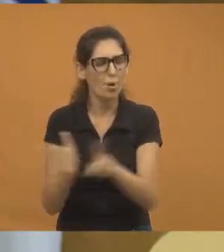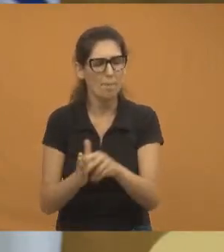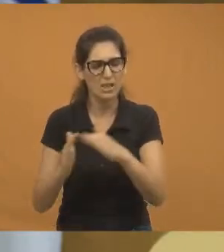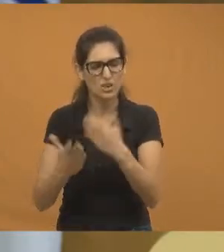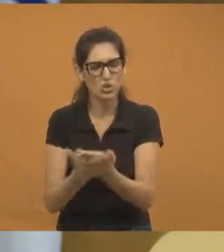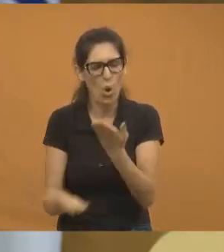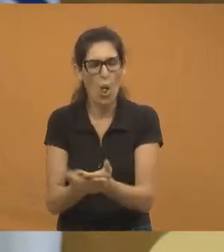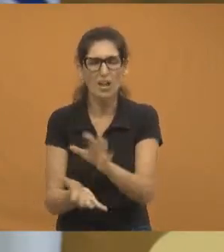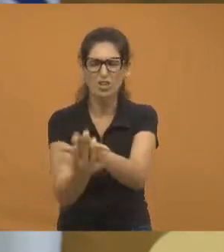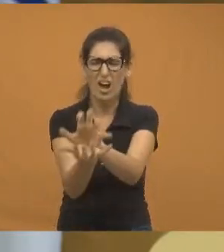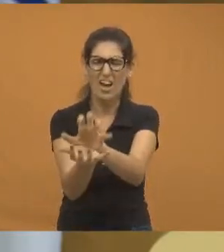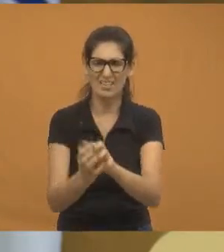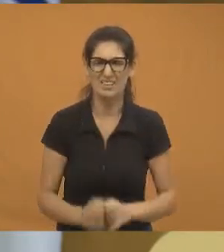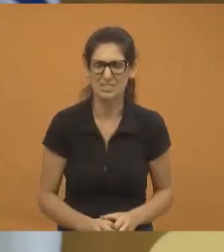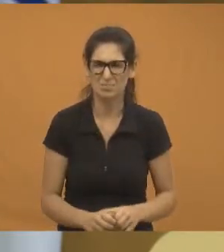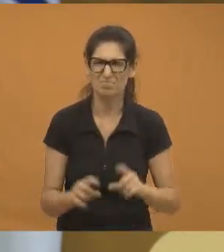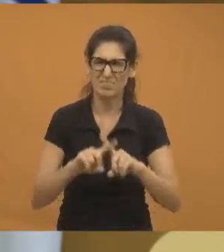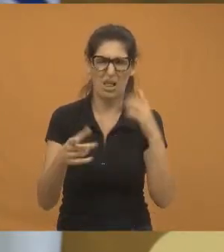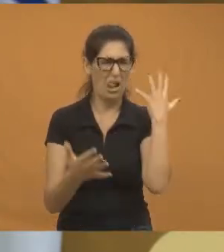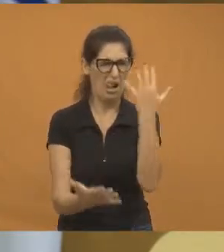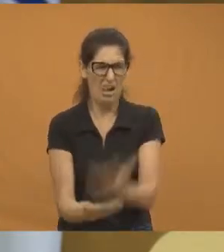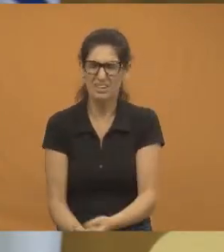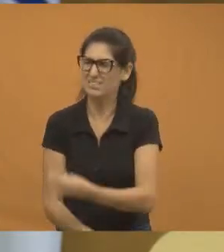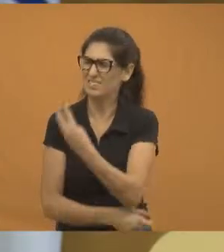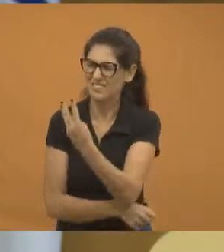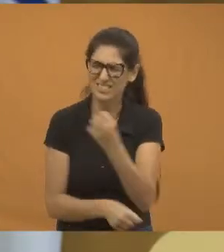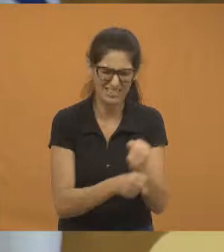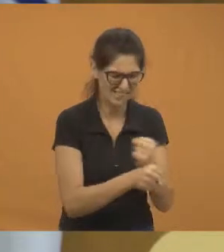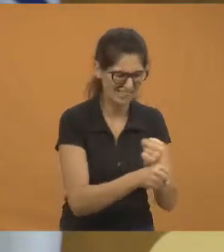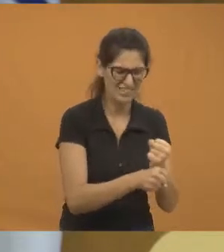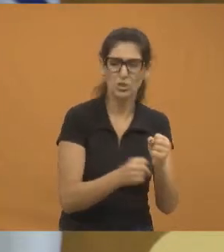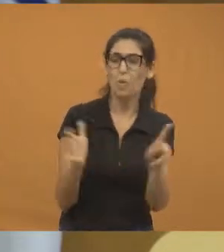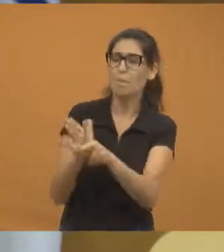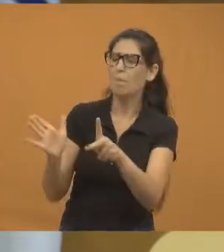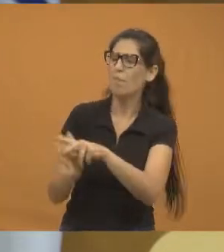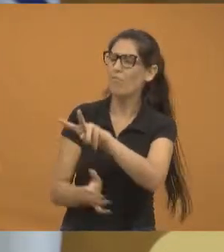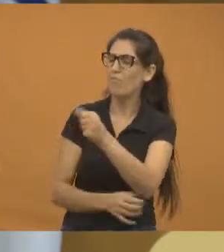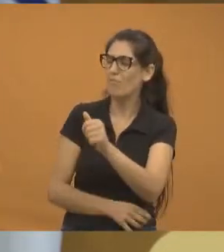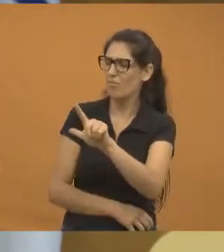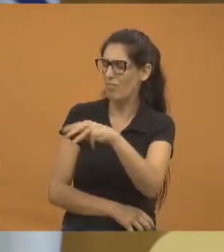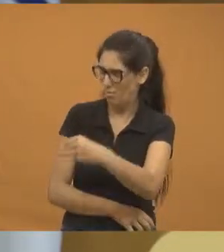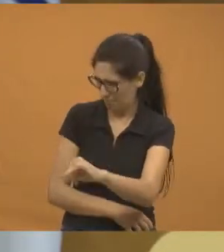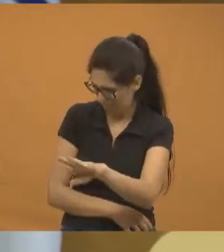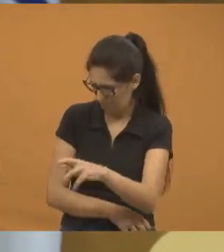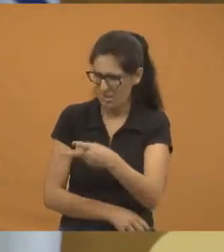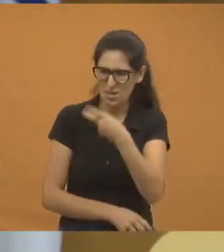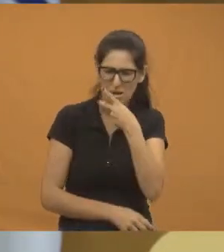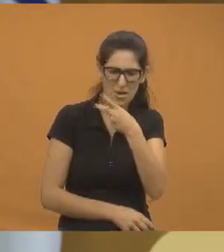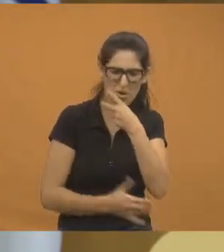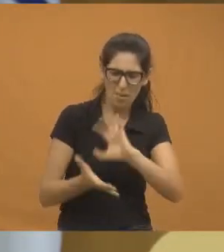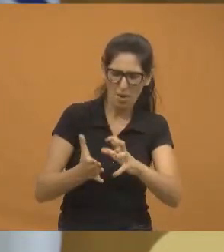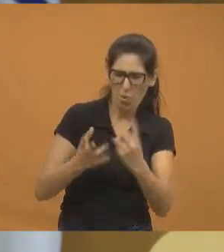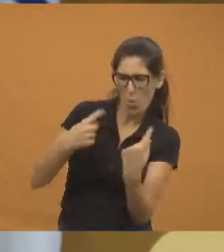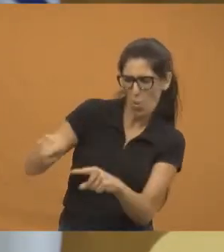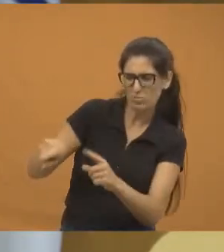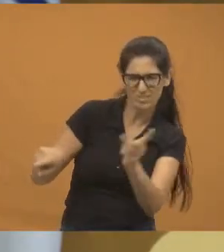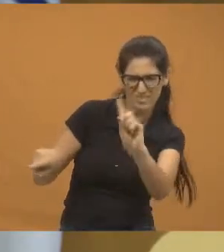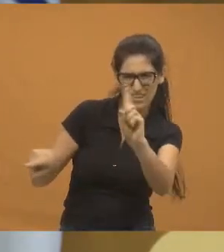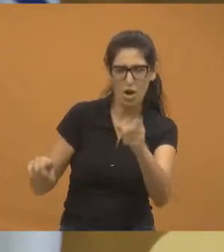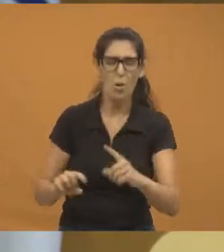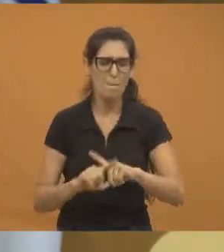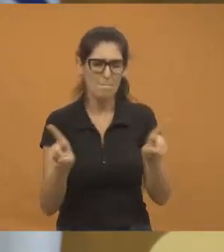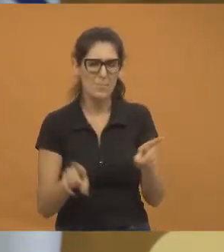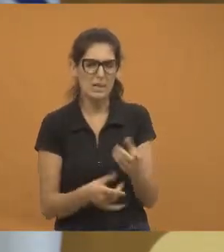terceiro ano e aí o próprio almir tão não é um vereador de oposição não é um vereador da base que se sente incomodado